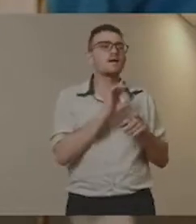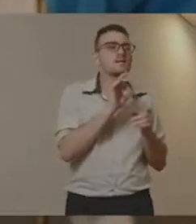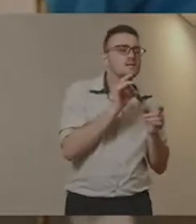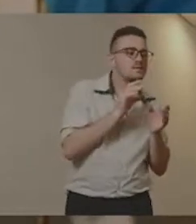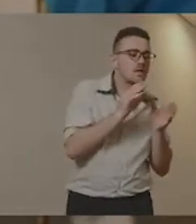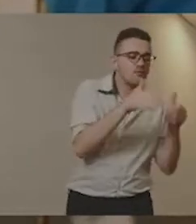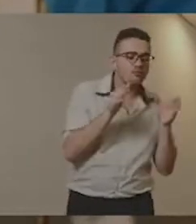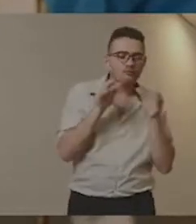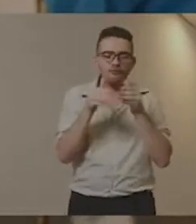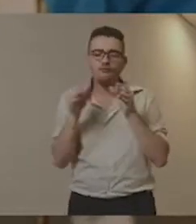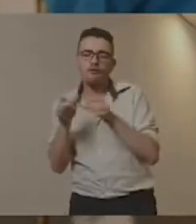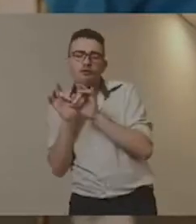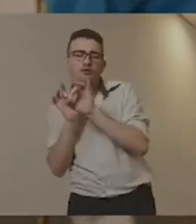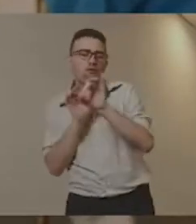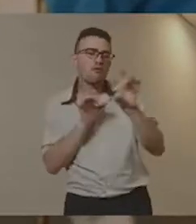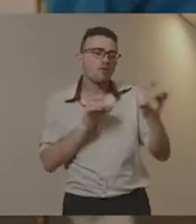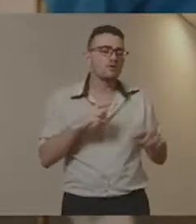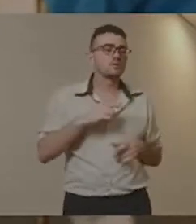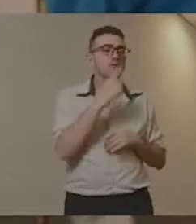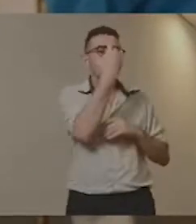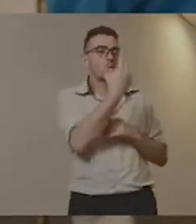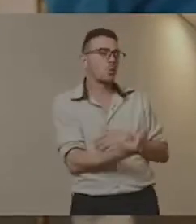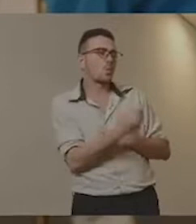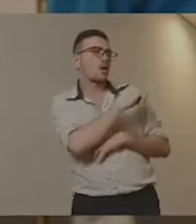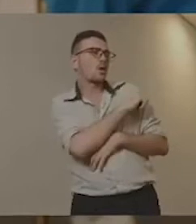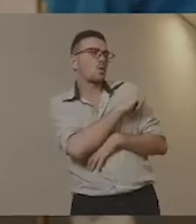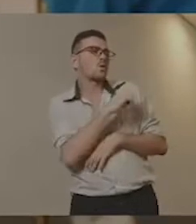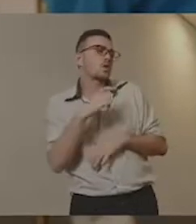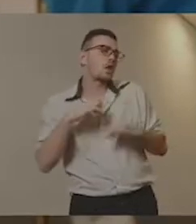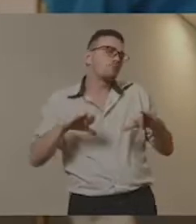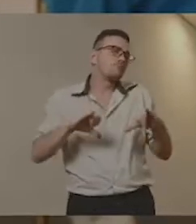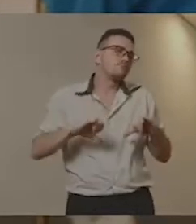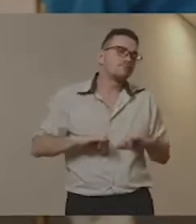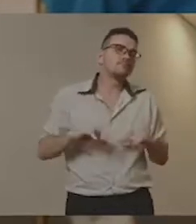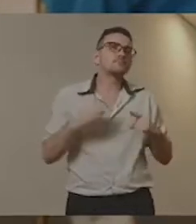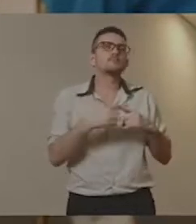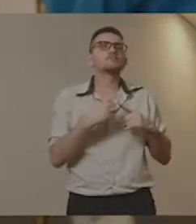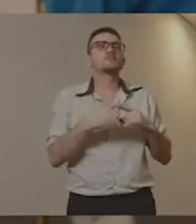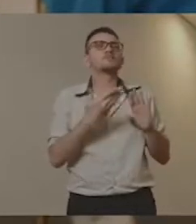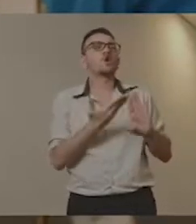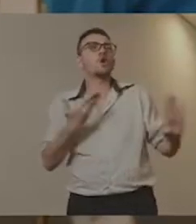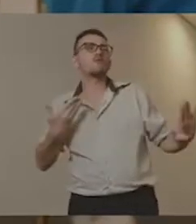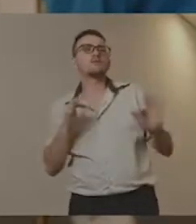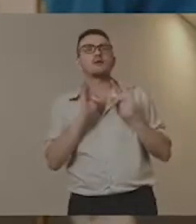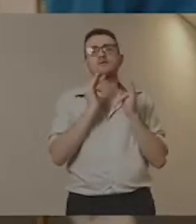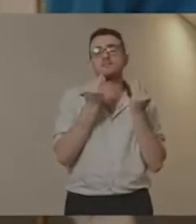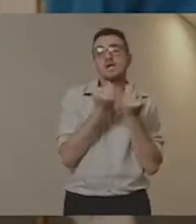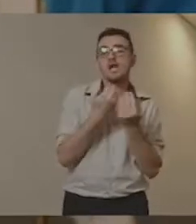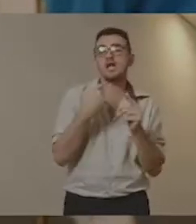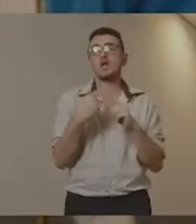dos familiares, ou talvez tenha perdido parentes, ou talvez, como eu acabei de citar, ele só não viveu do jeito que ele